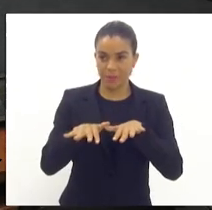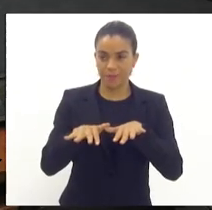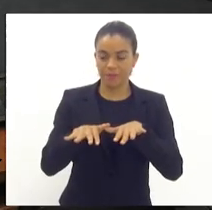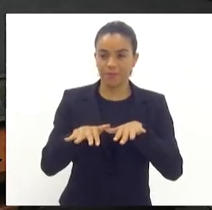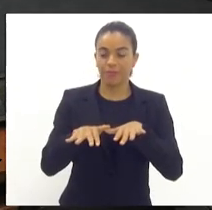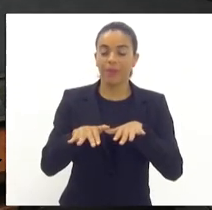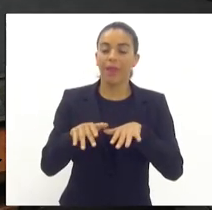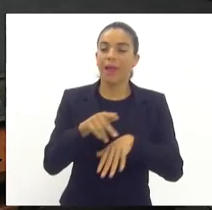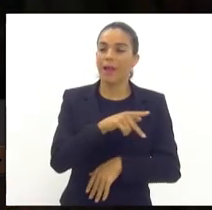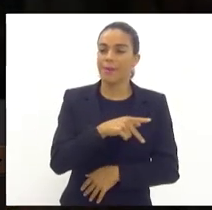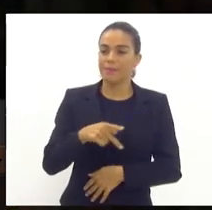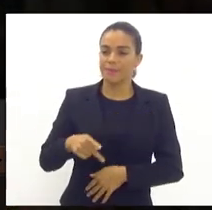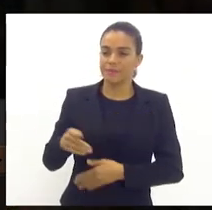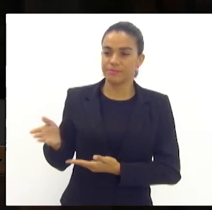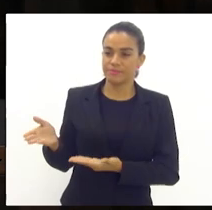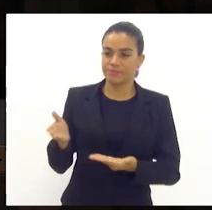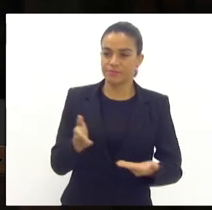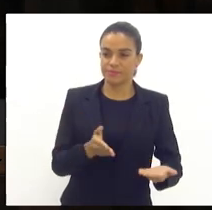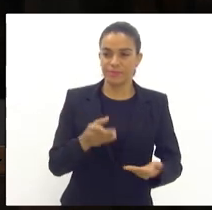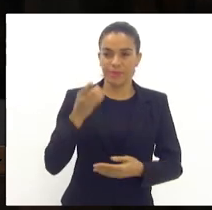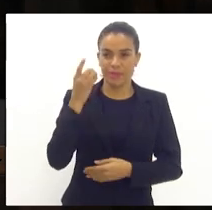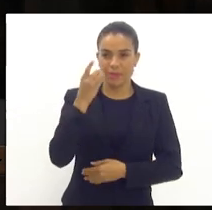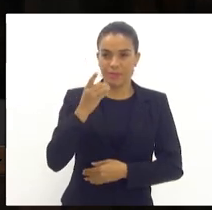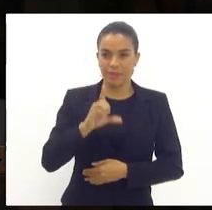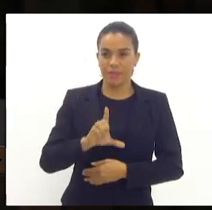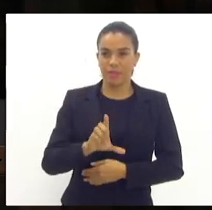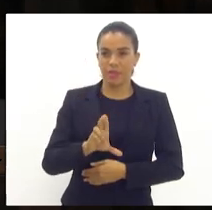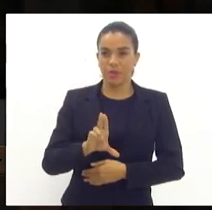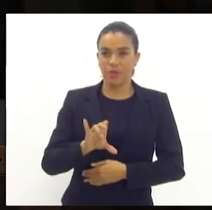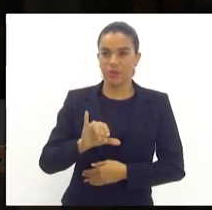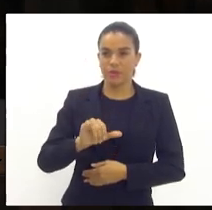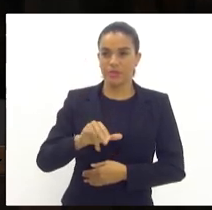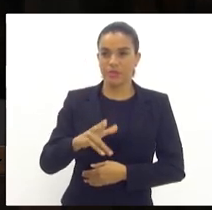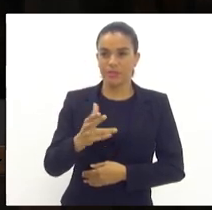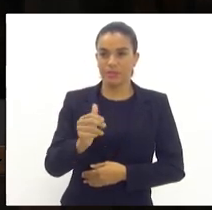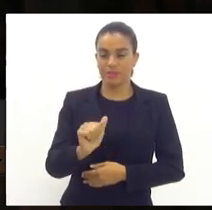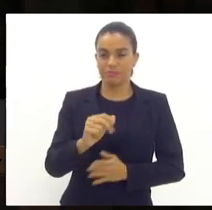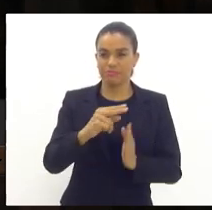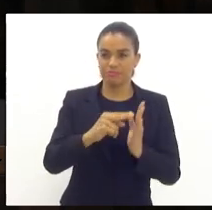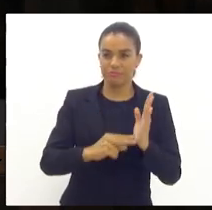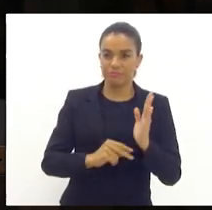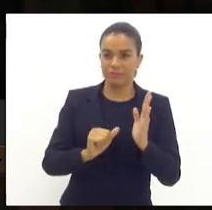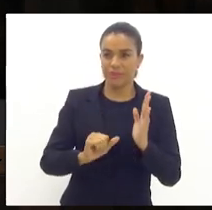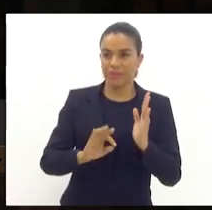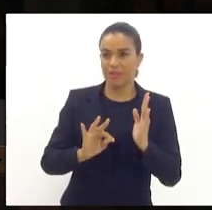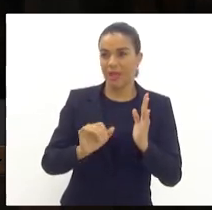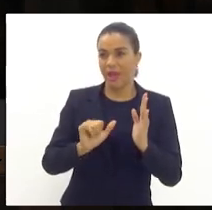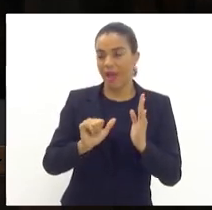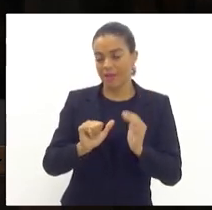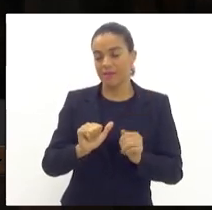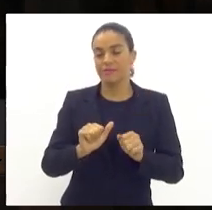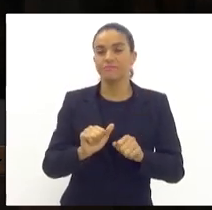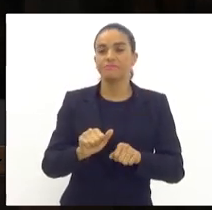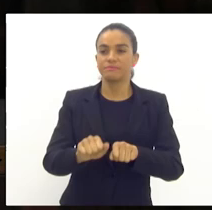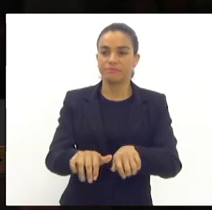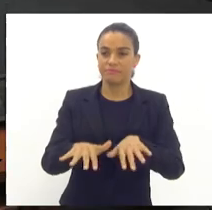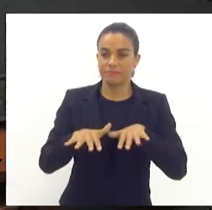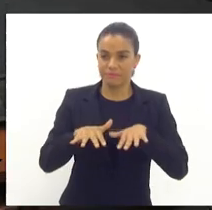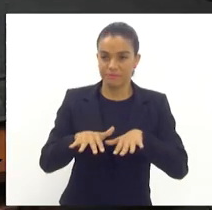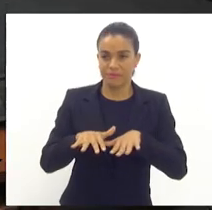A presidência convida a nobre deputada Lucinha para fazer a leitura da ata da sessão